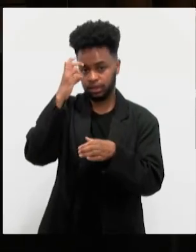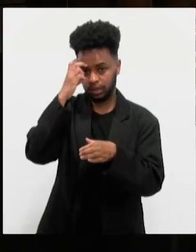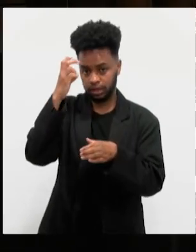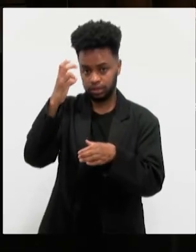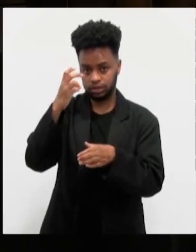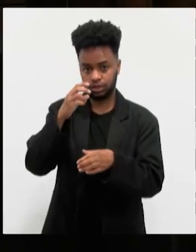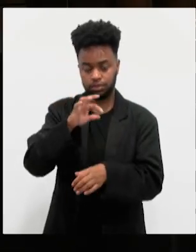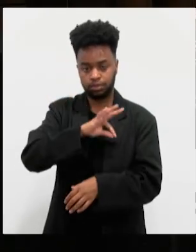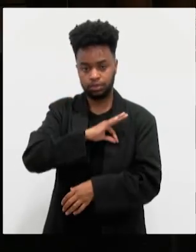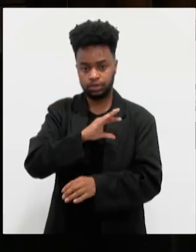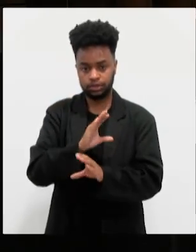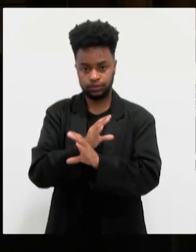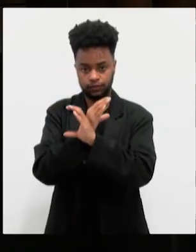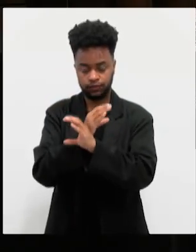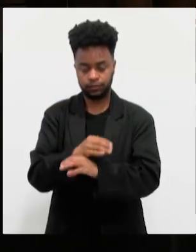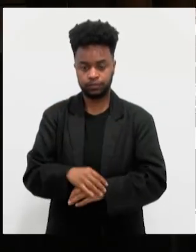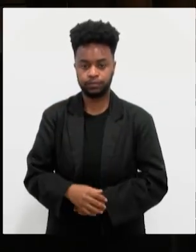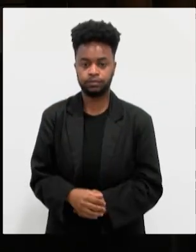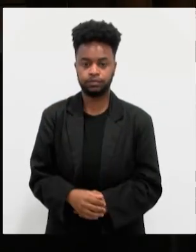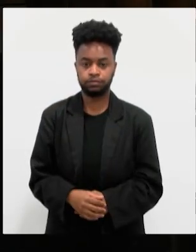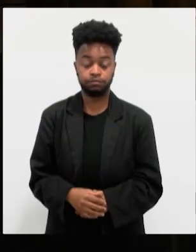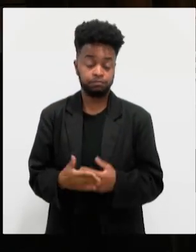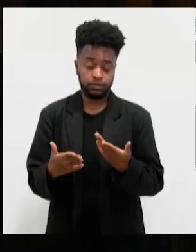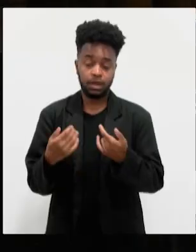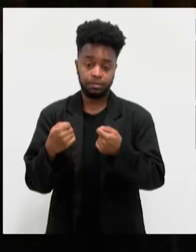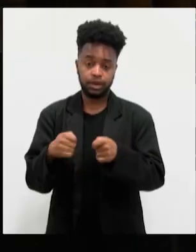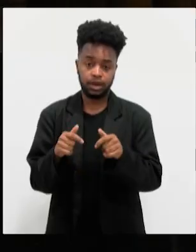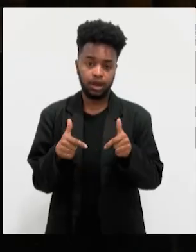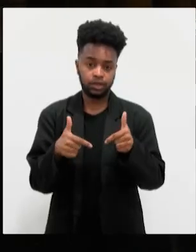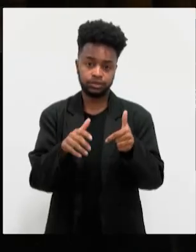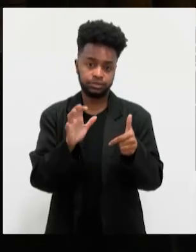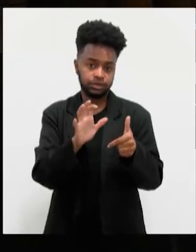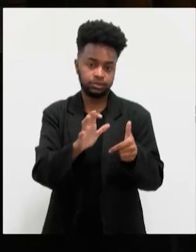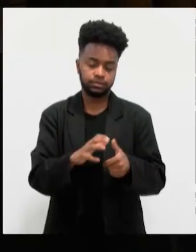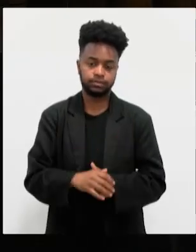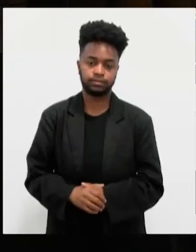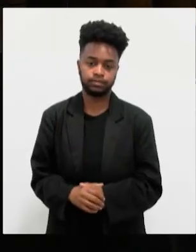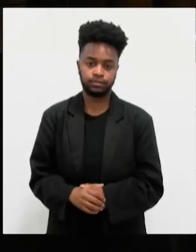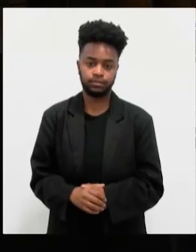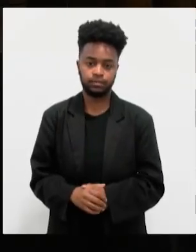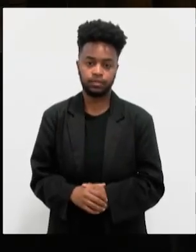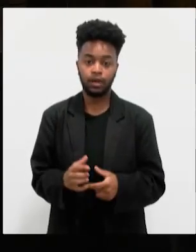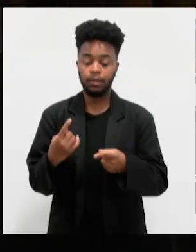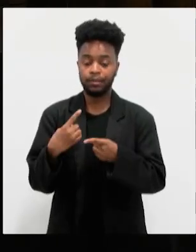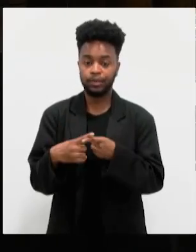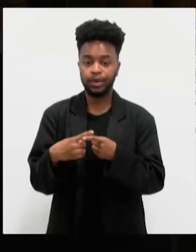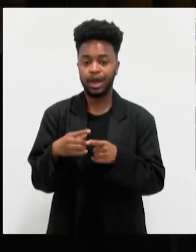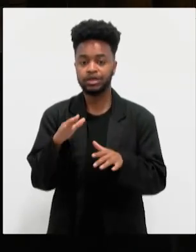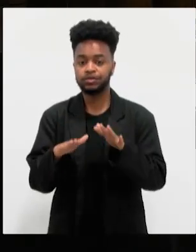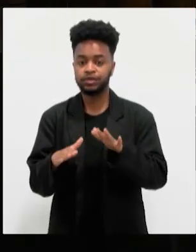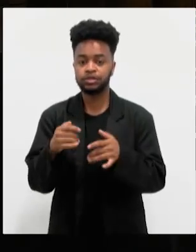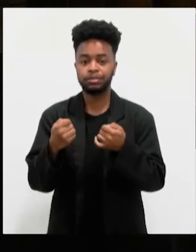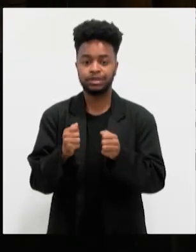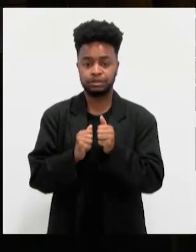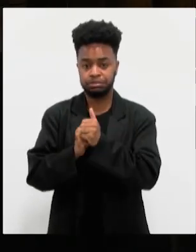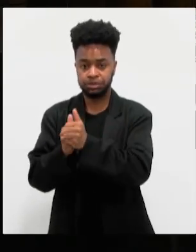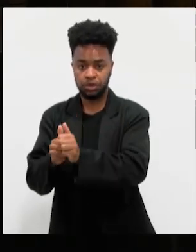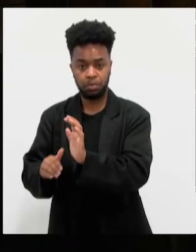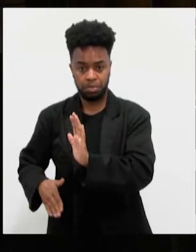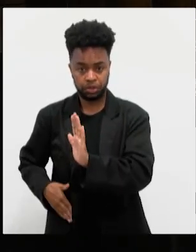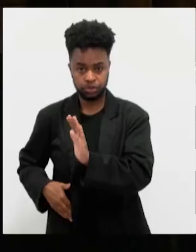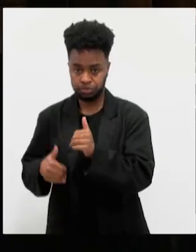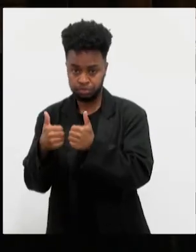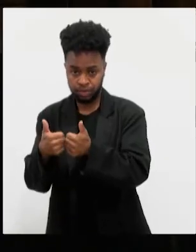Civil. E é isso que tem que dar certo. Eventualmente, você tem que ir atrás do bandido. Mas